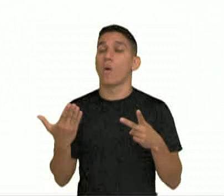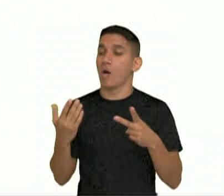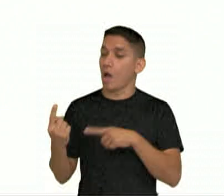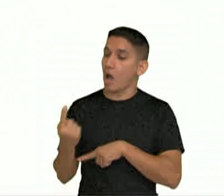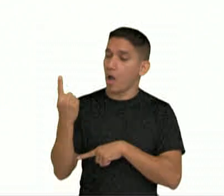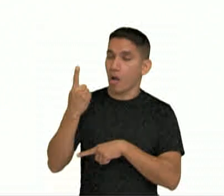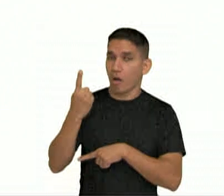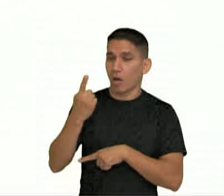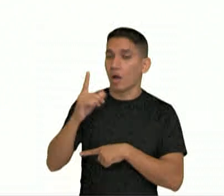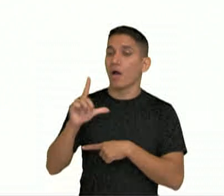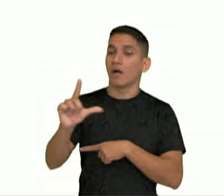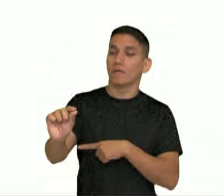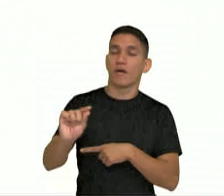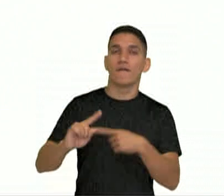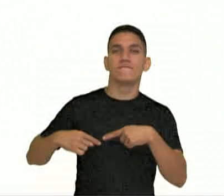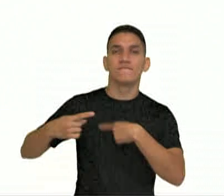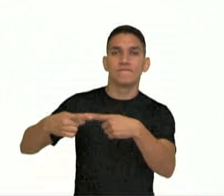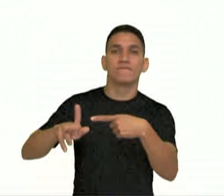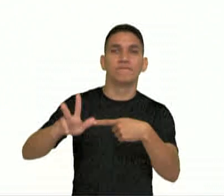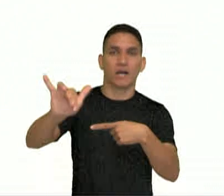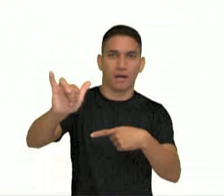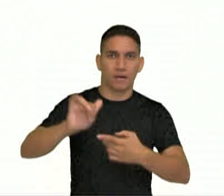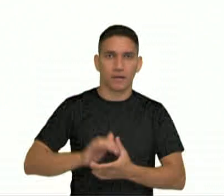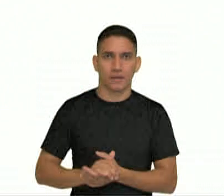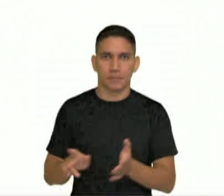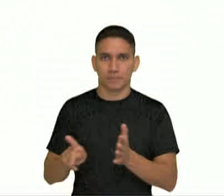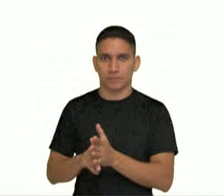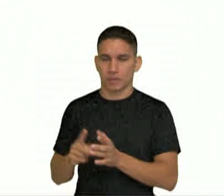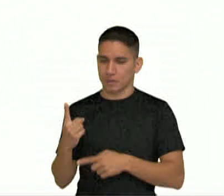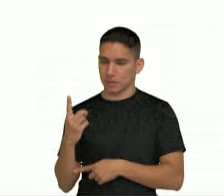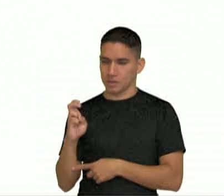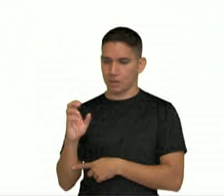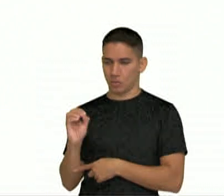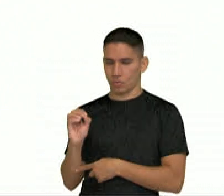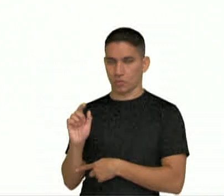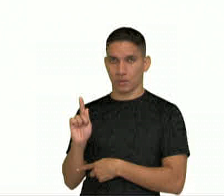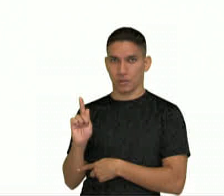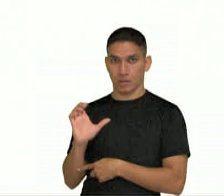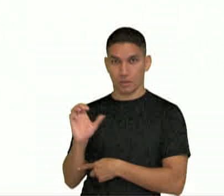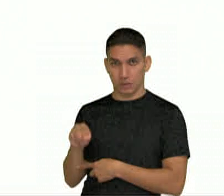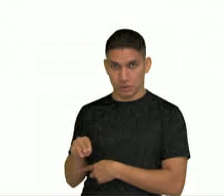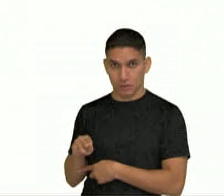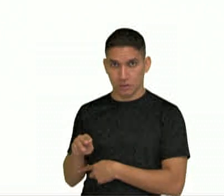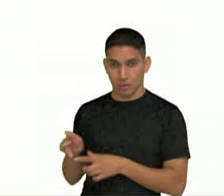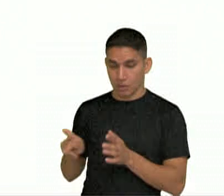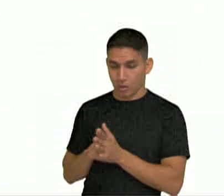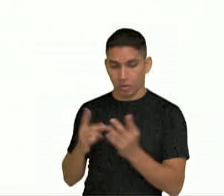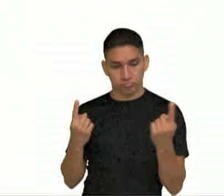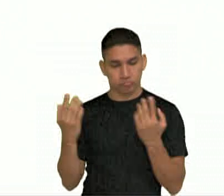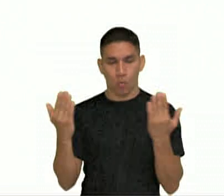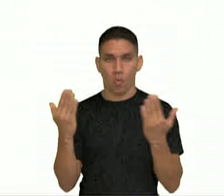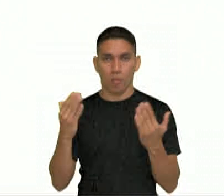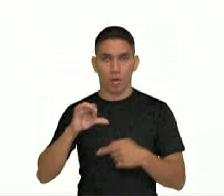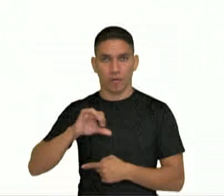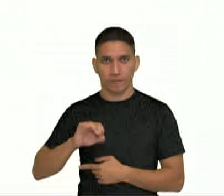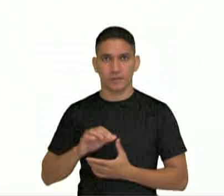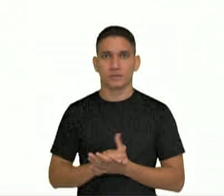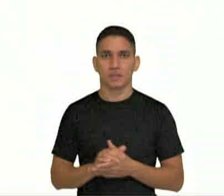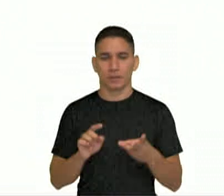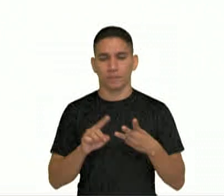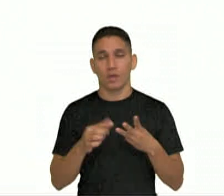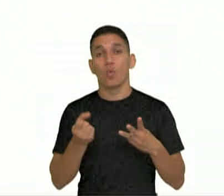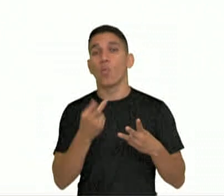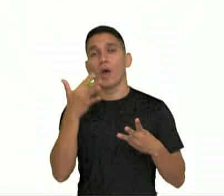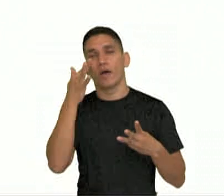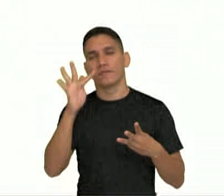dos genótipos dos descendentes do cruzamento de uma planta de 150 centímetros com uma de 90 e quantos fenótipos diferentes são